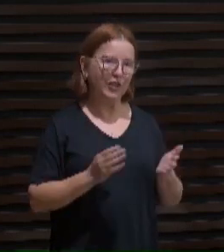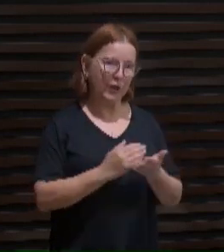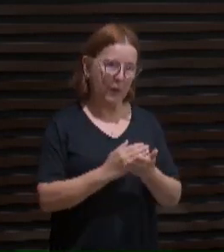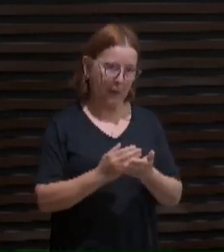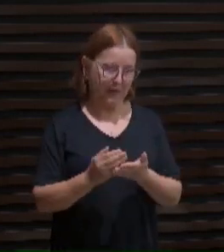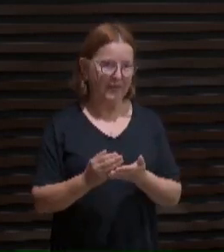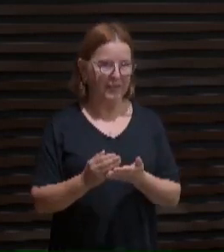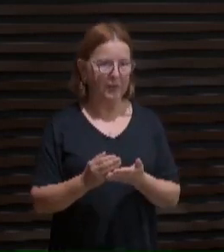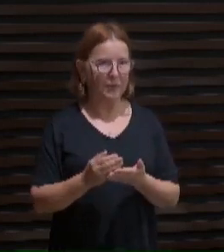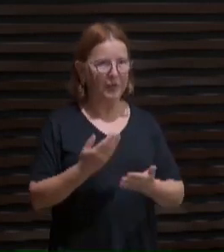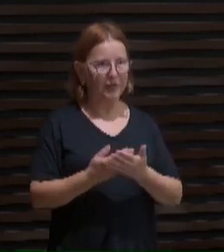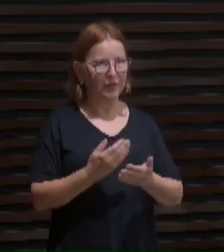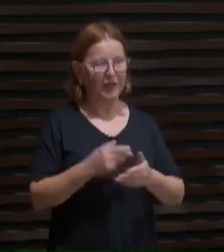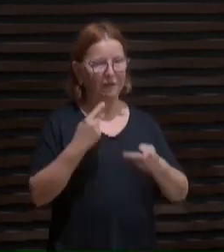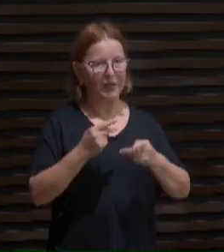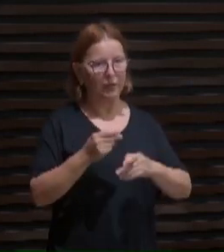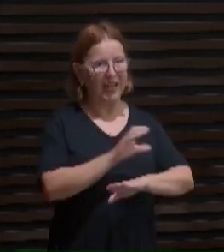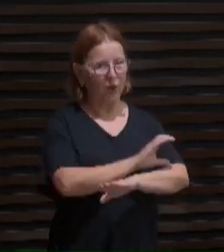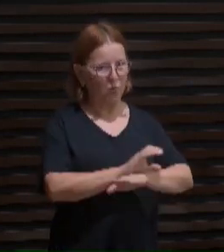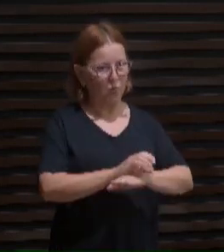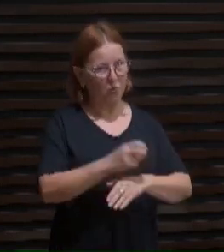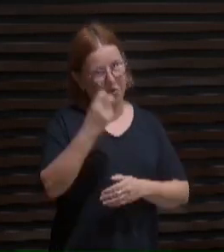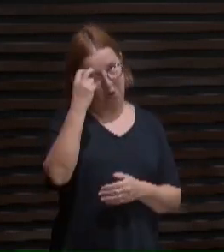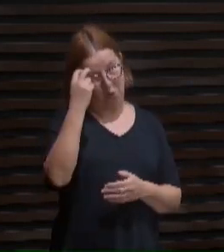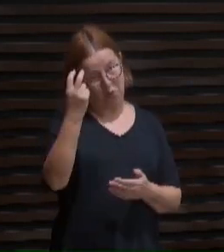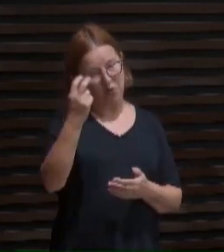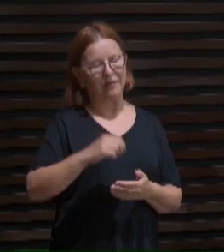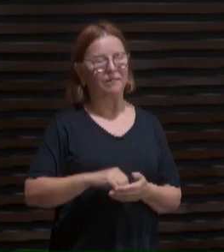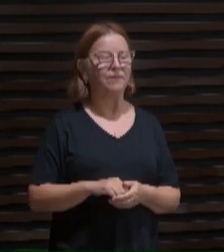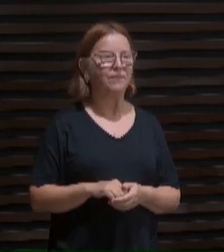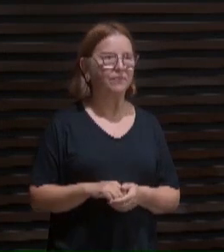dos últimos dias. Ela começou muito